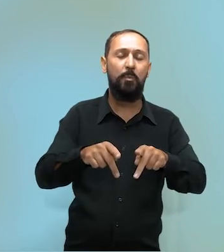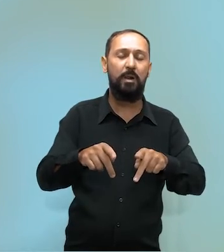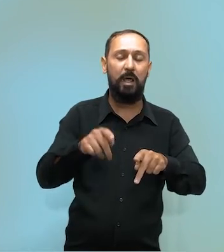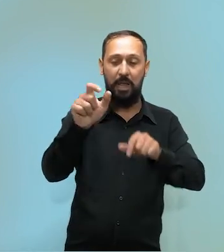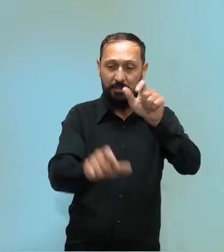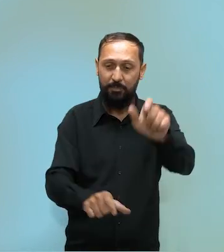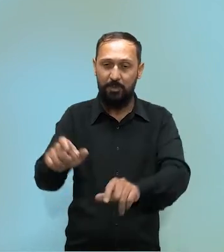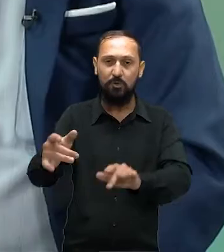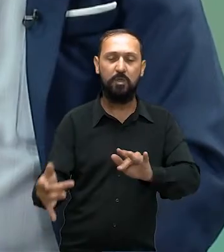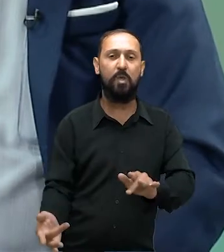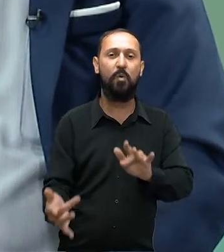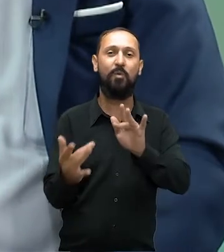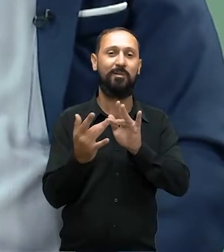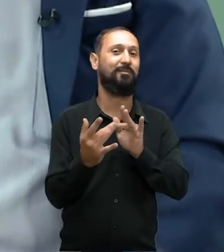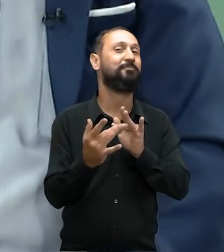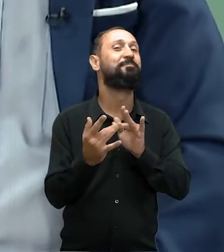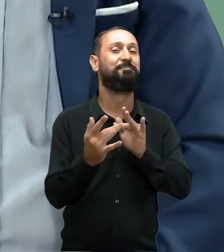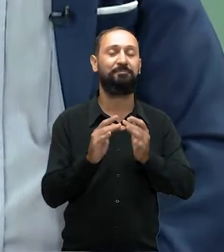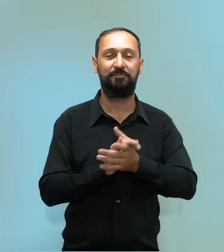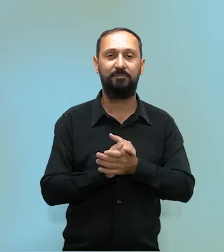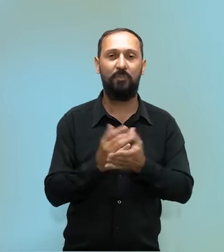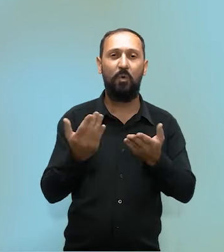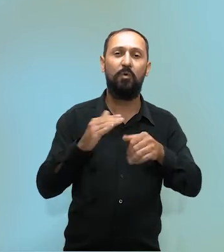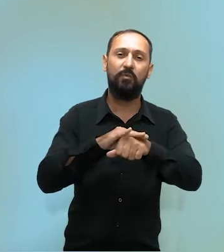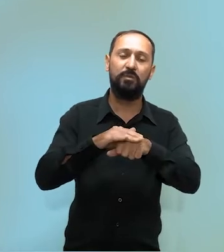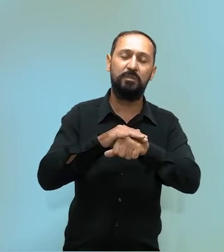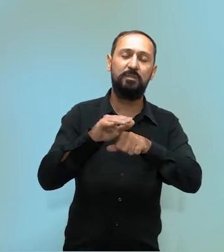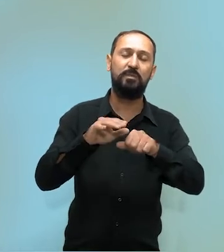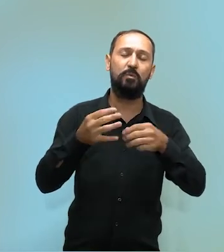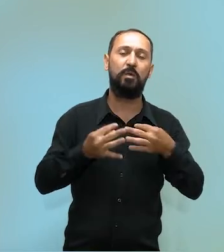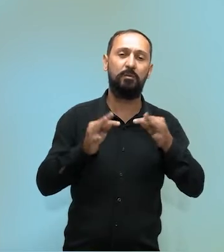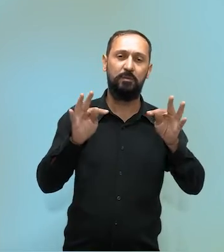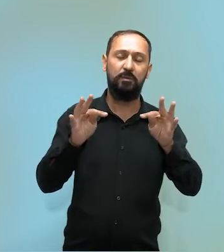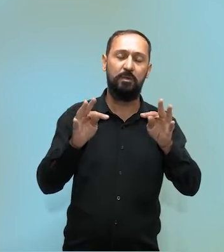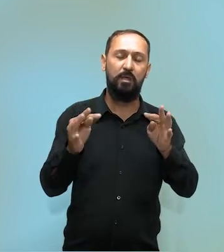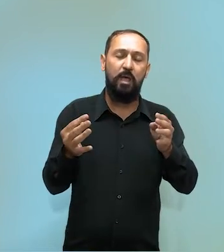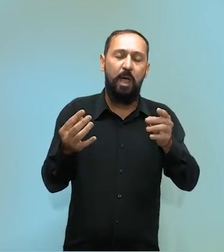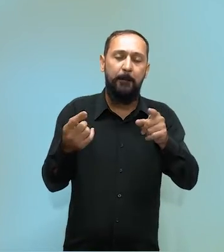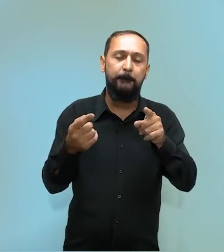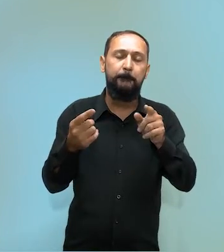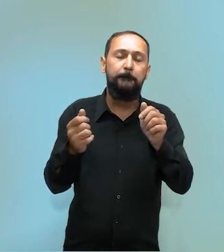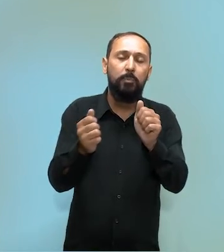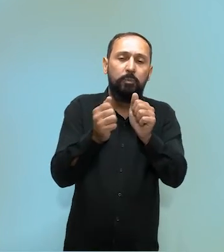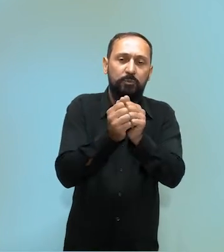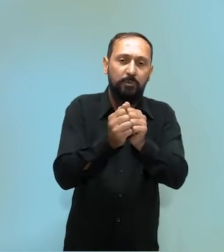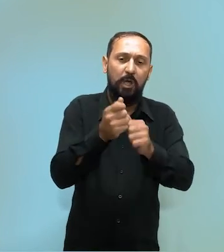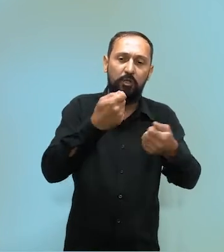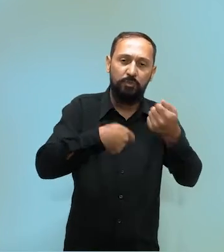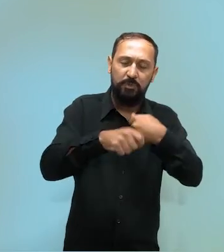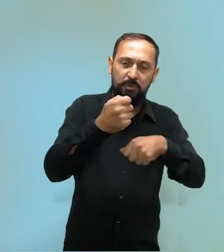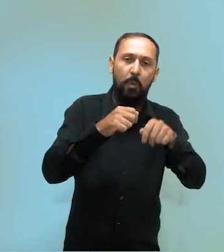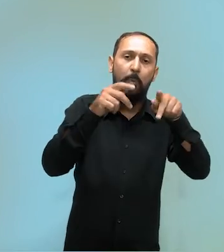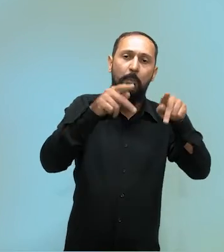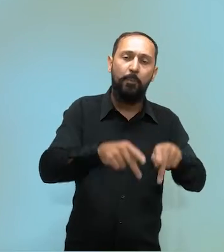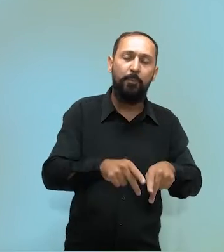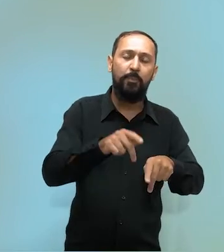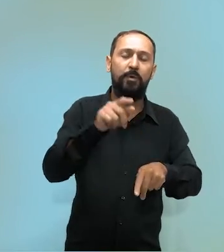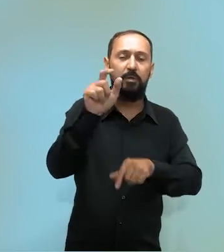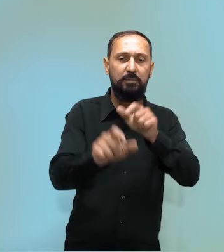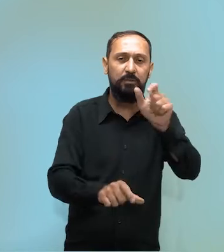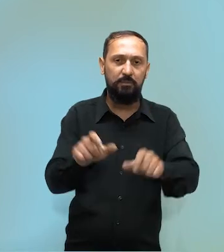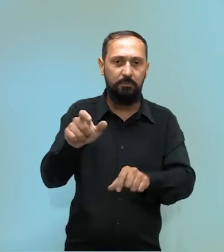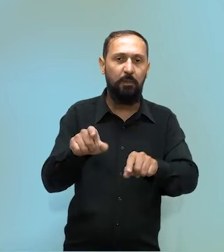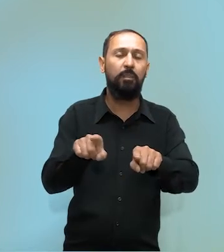se aproxime do cidadão, né? Exatamente. E por falar em tecnologia e aproximação entre a administração, poder público